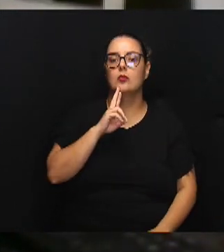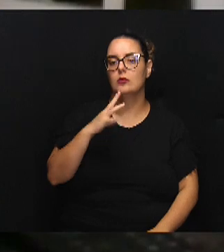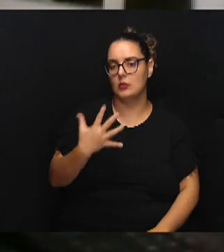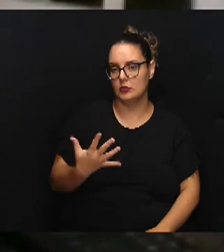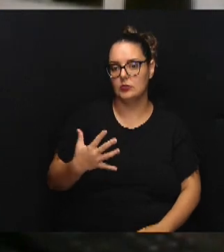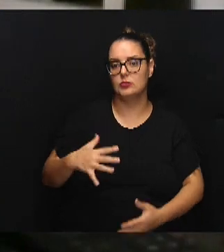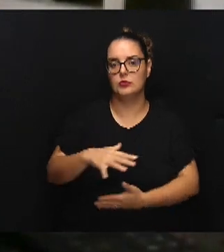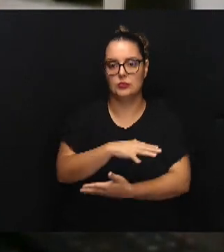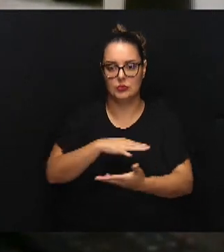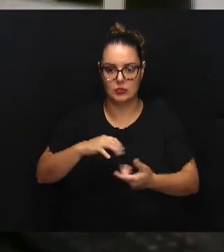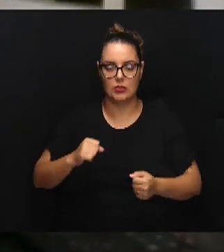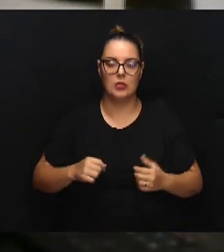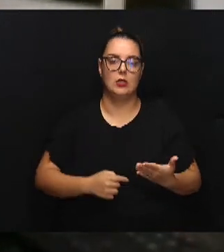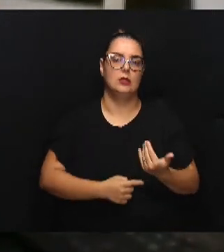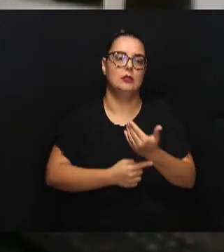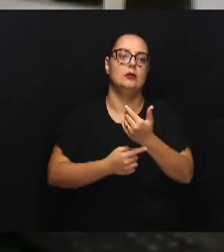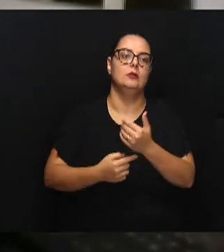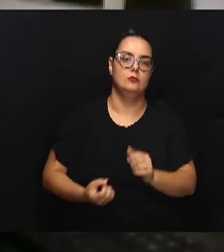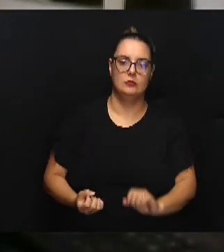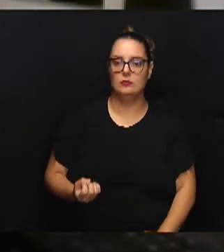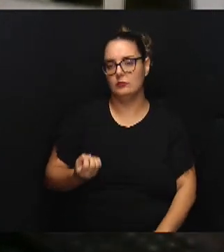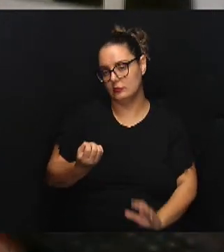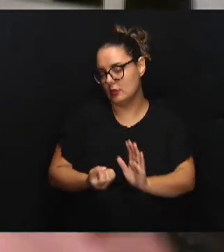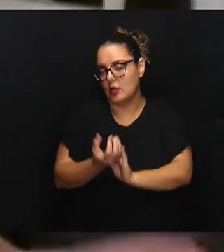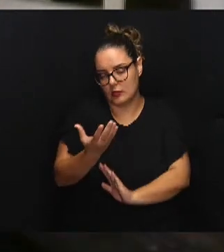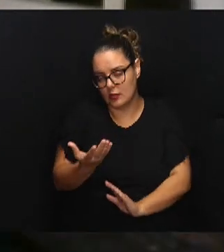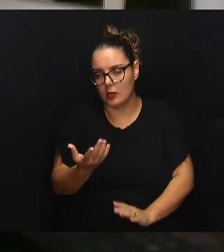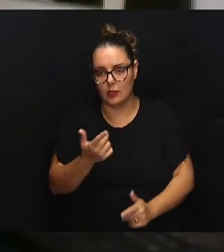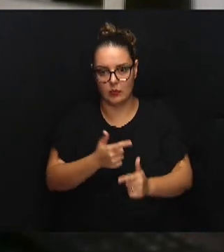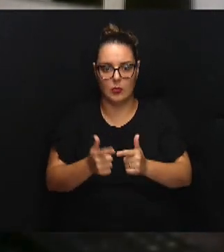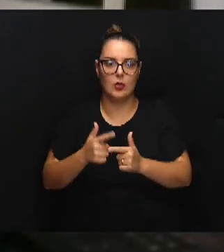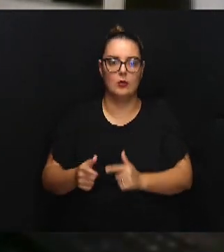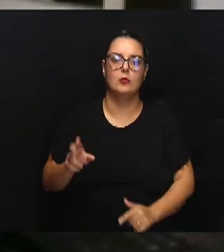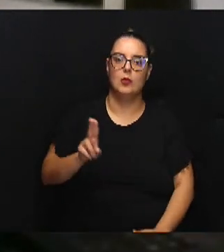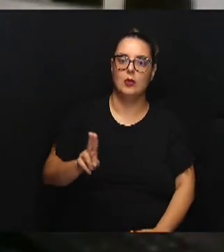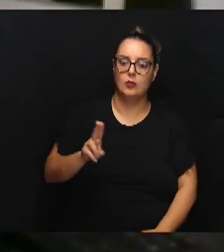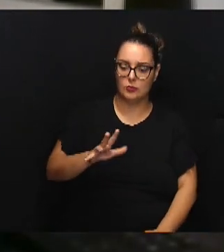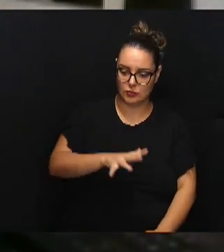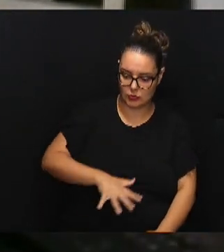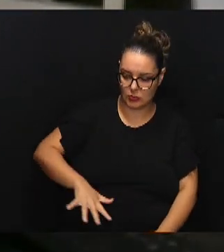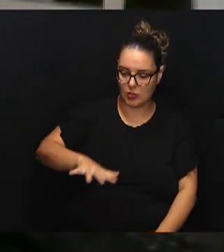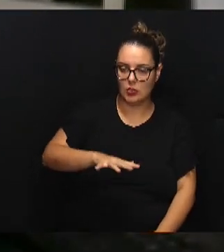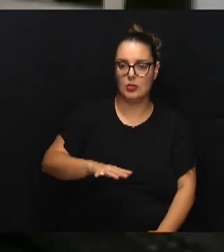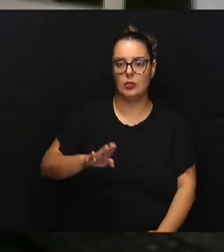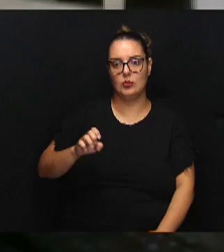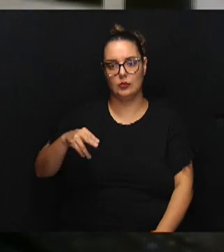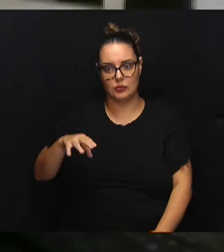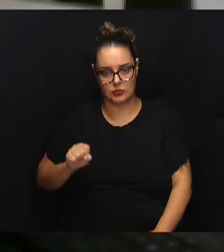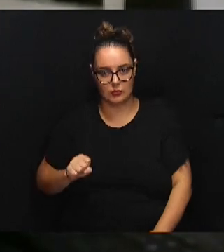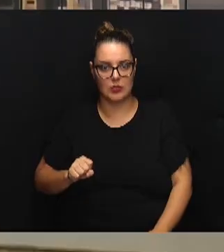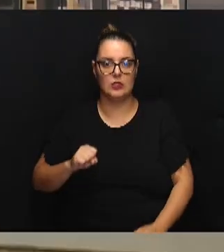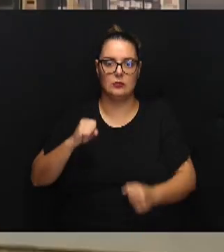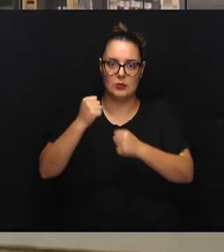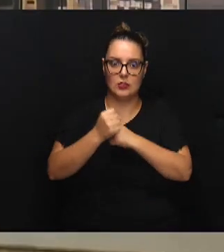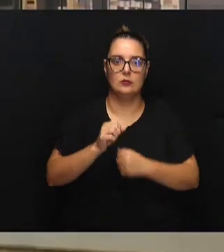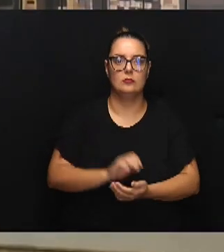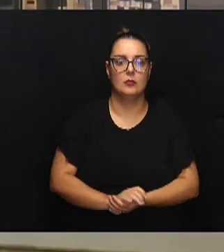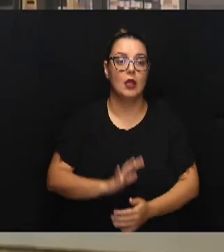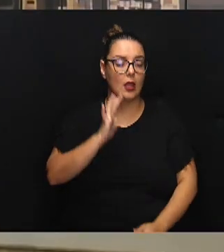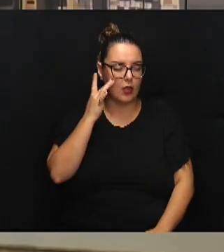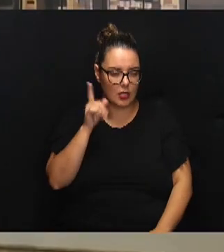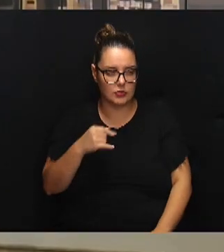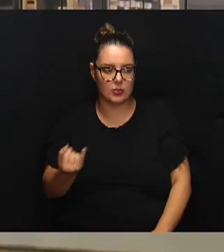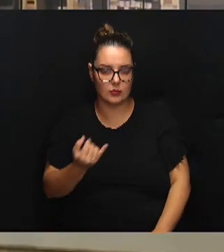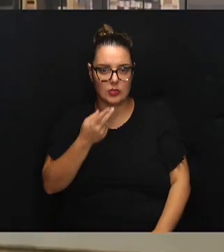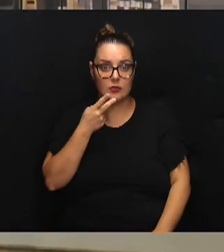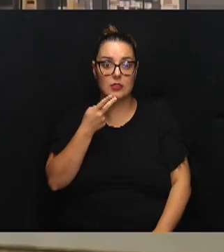sustentáveis e tecnologias adaptadas para resolver aquele problema, considerando o uso da área e os bens a proteger. Acho que é importante a gente falar